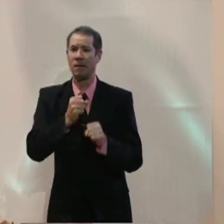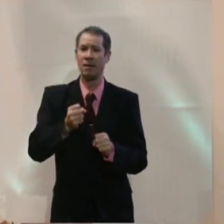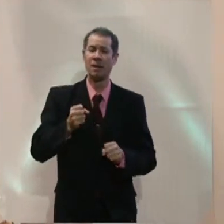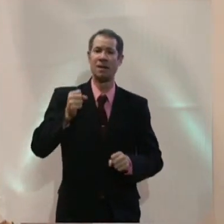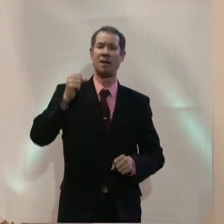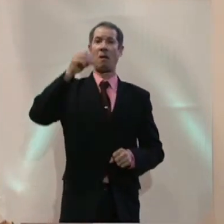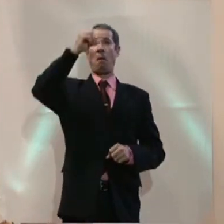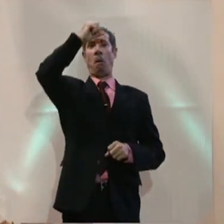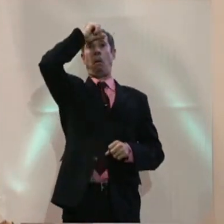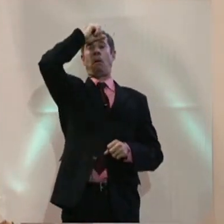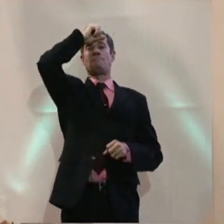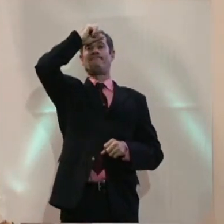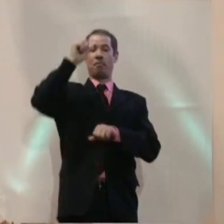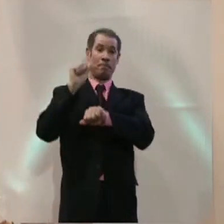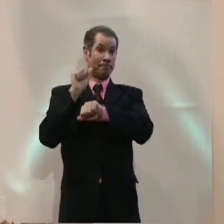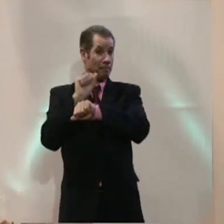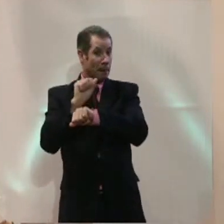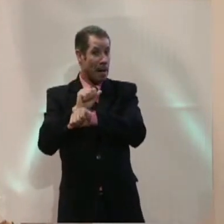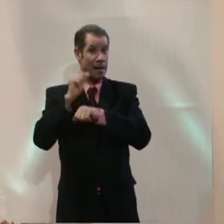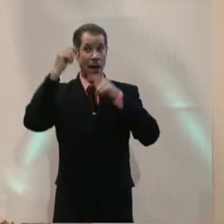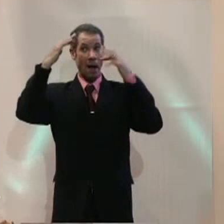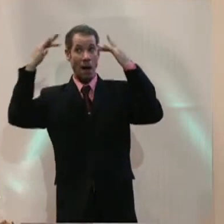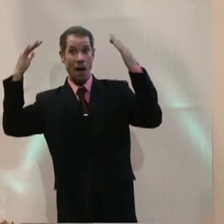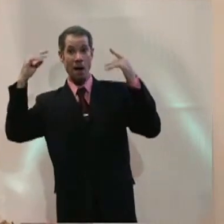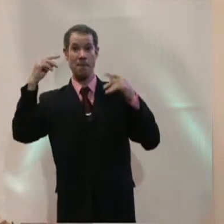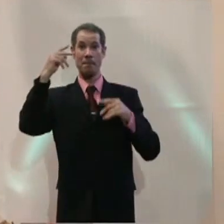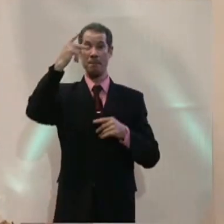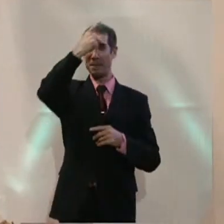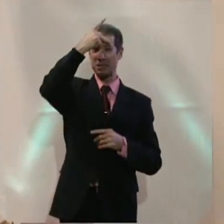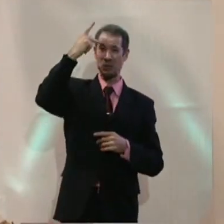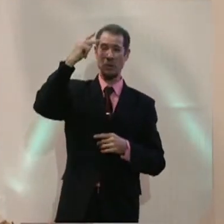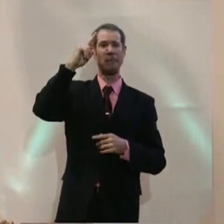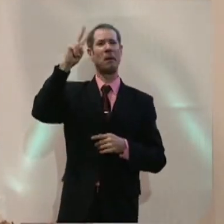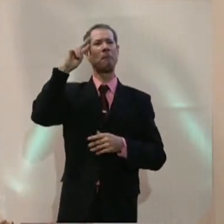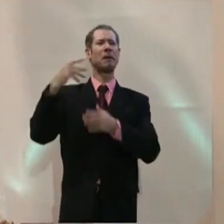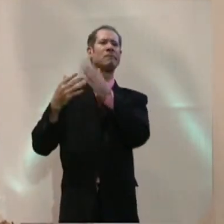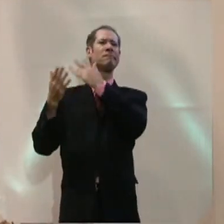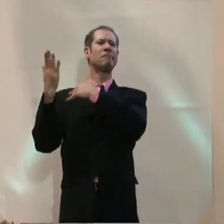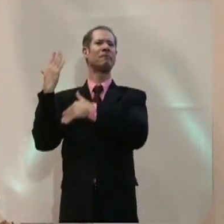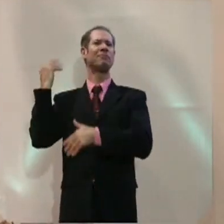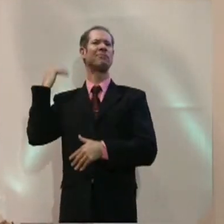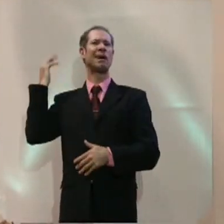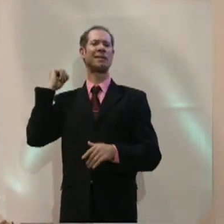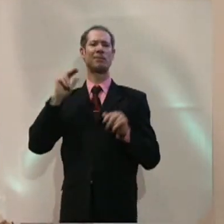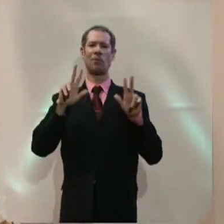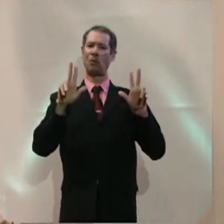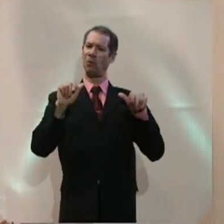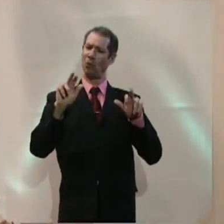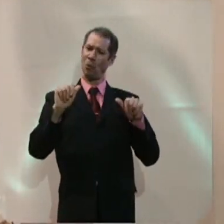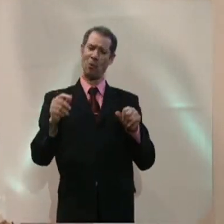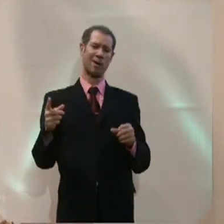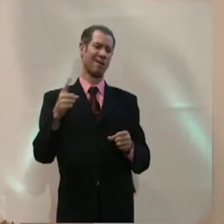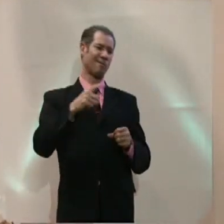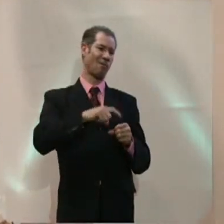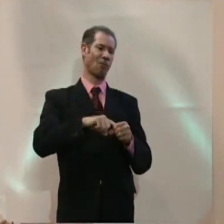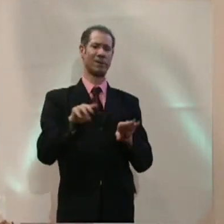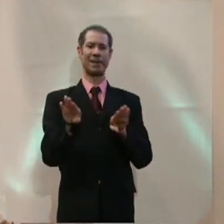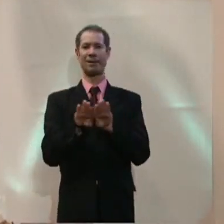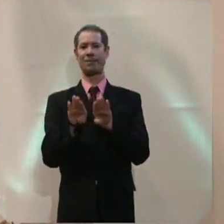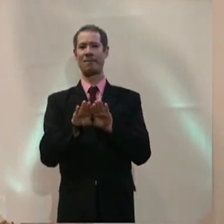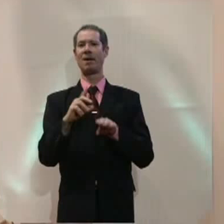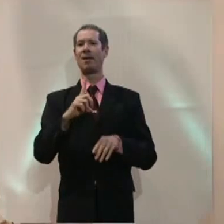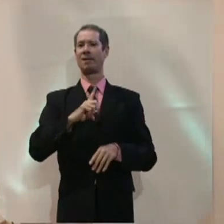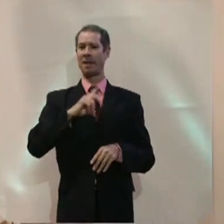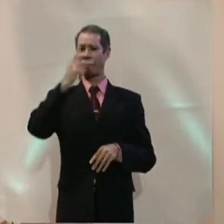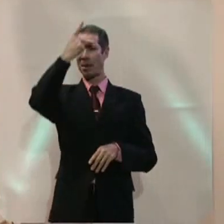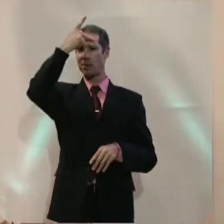discernir isso. Mas às vezes tem gente que está olhando para trás e dizendo: nunca mais vai ser assim. E tem gente